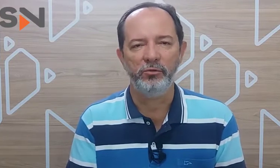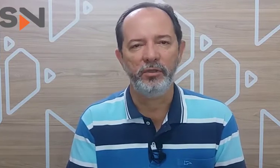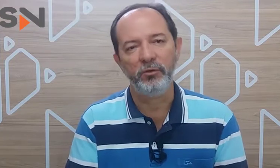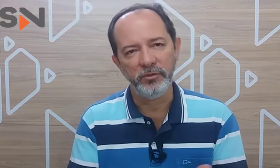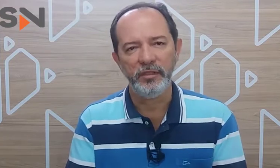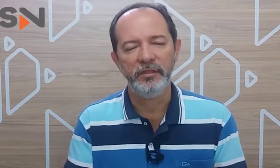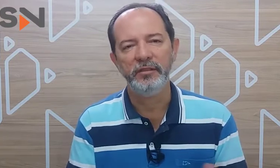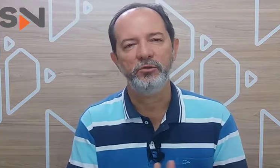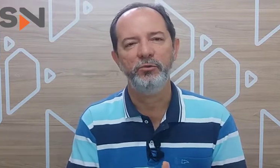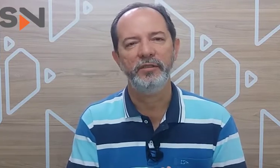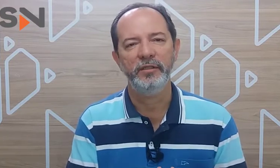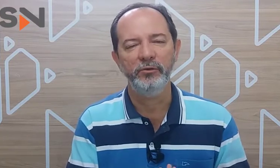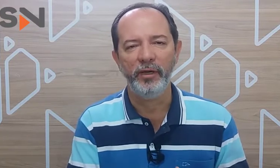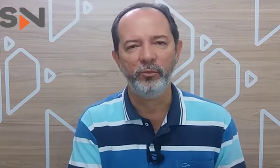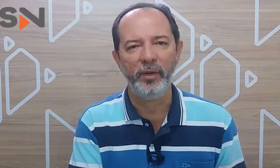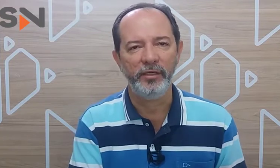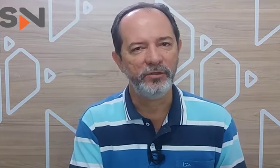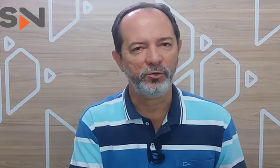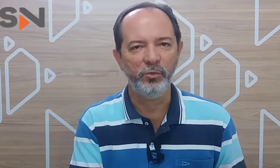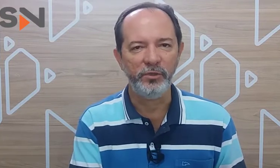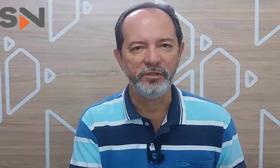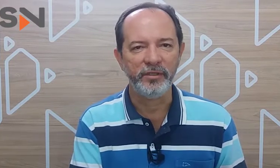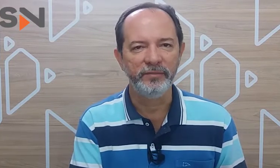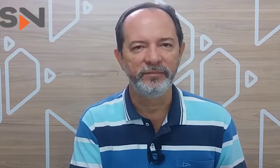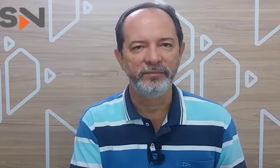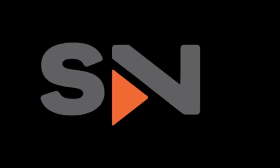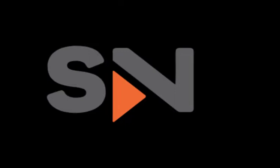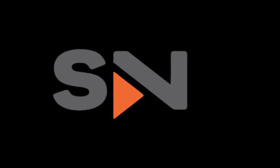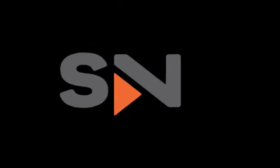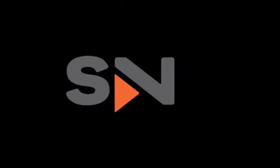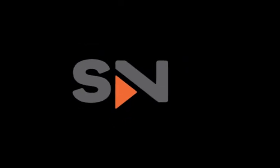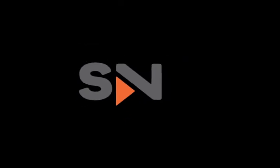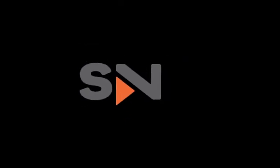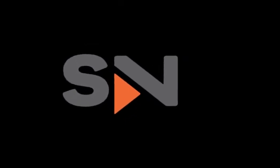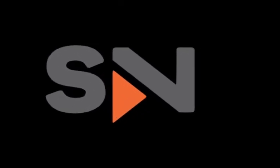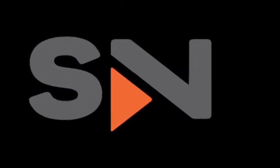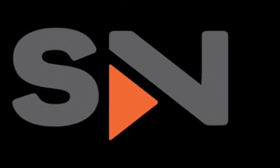esse método e, com certeza, a Suíça não é um país comunista.